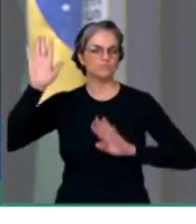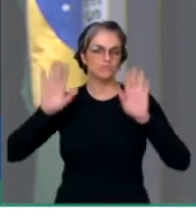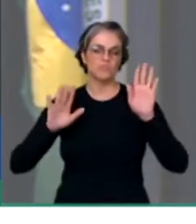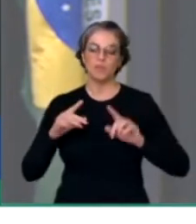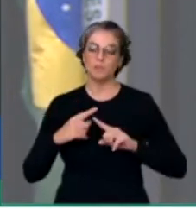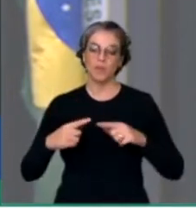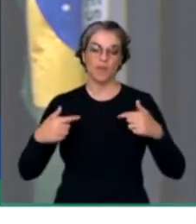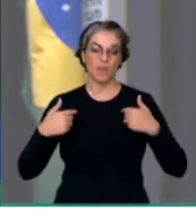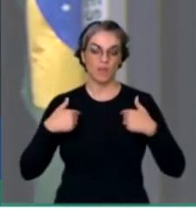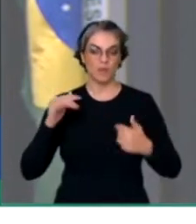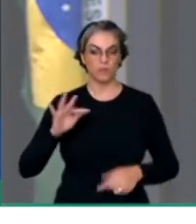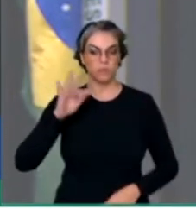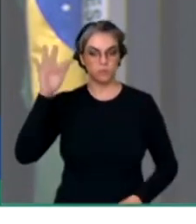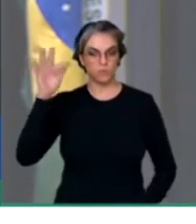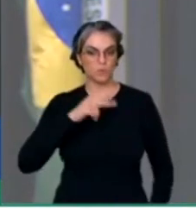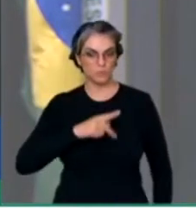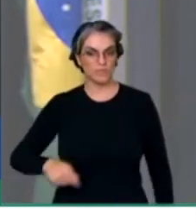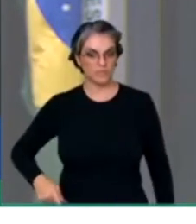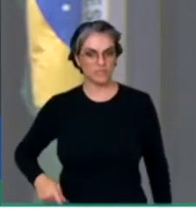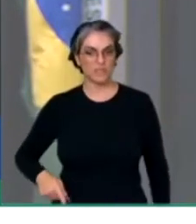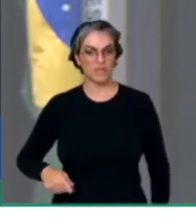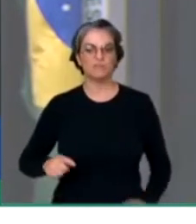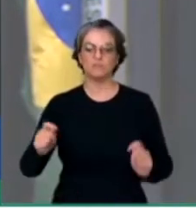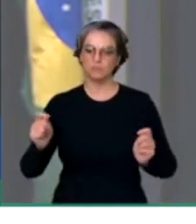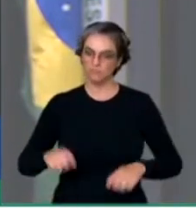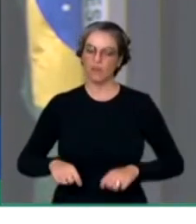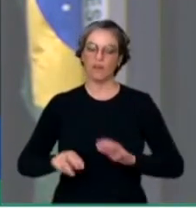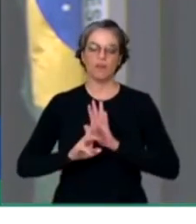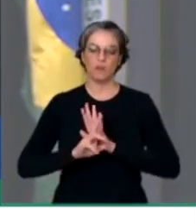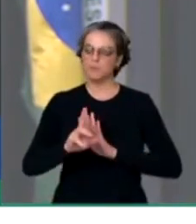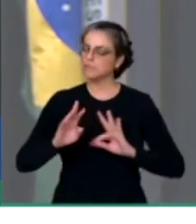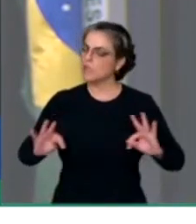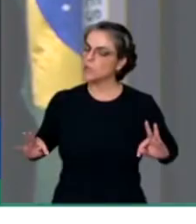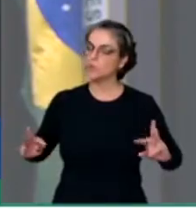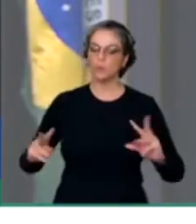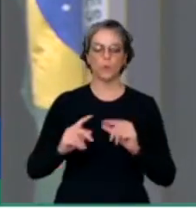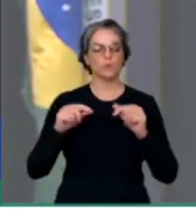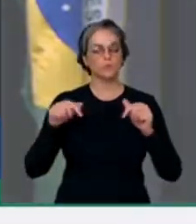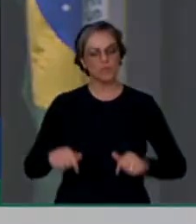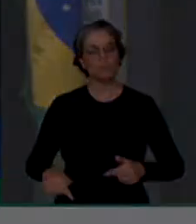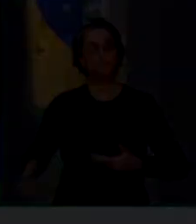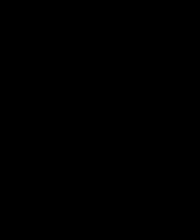eu, como presidente da casa, também os representarei aqui no parlamento.